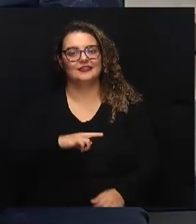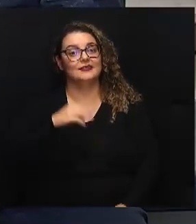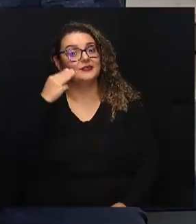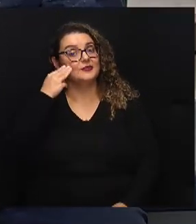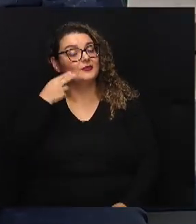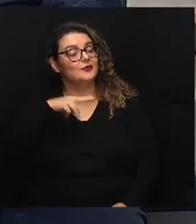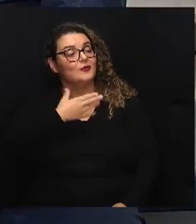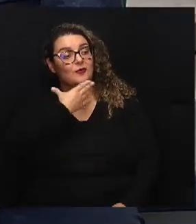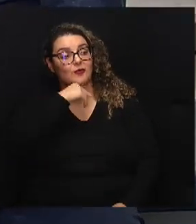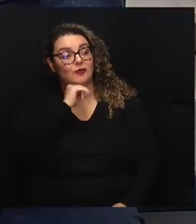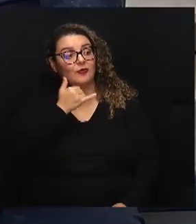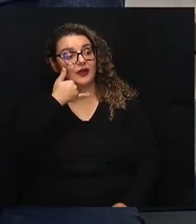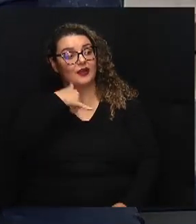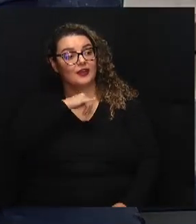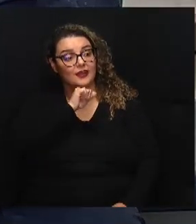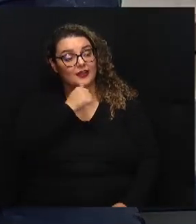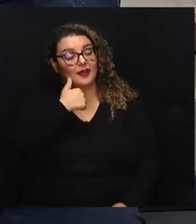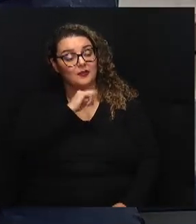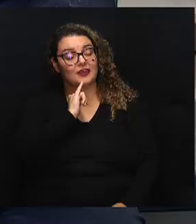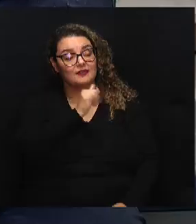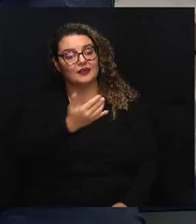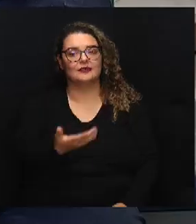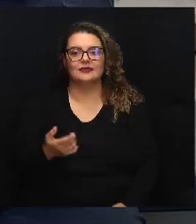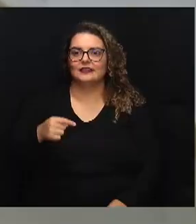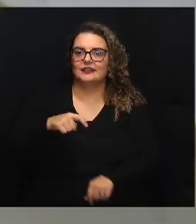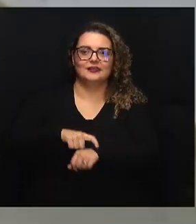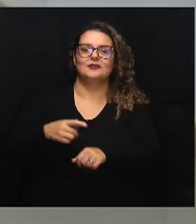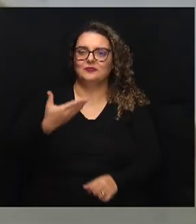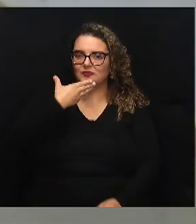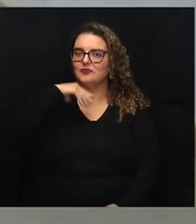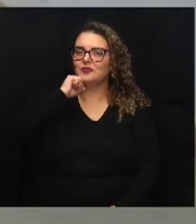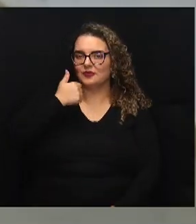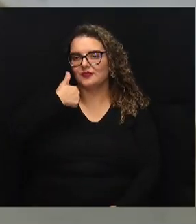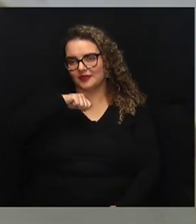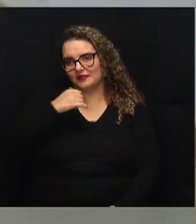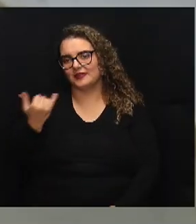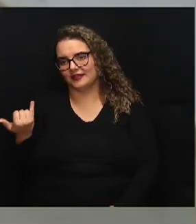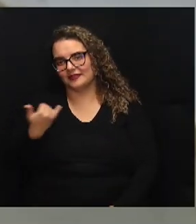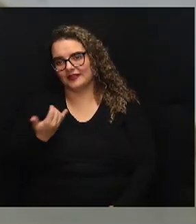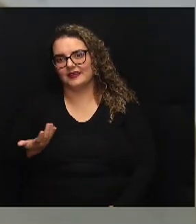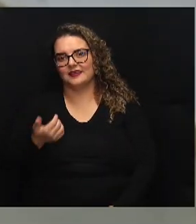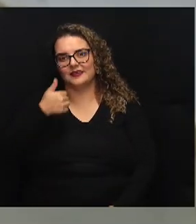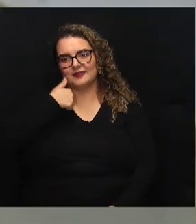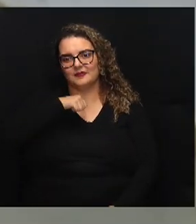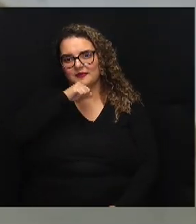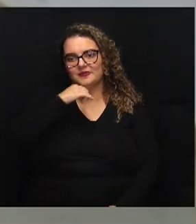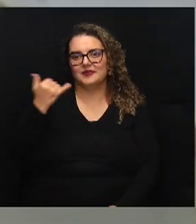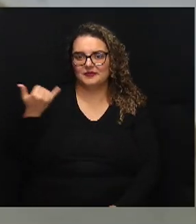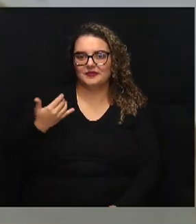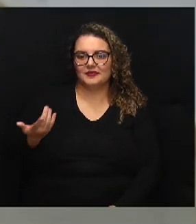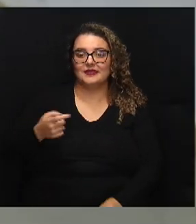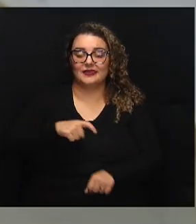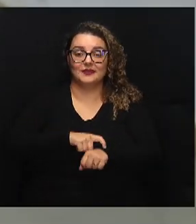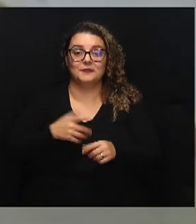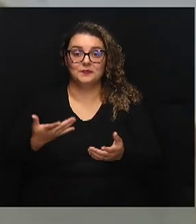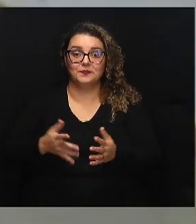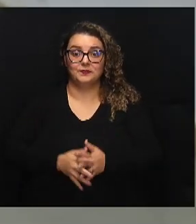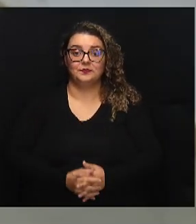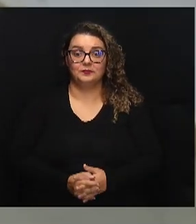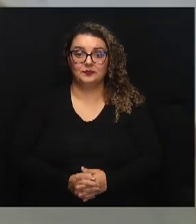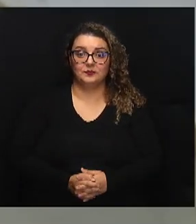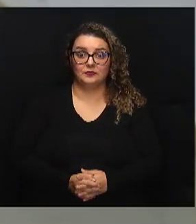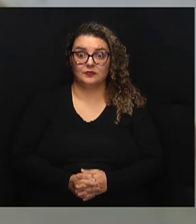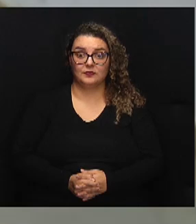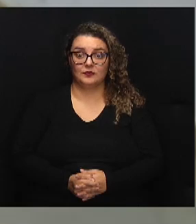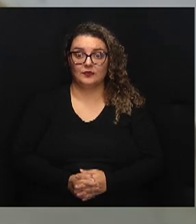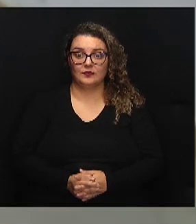que te contaram? Não, essa fase meus pais me contaram, minha mãe me contava sobre esse fato.